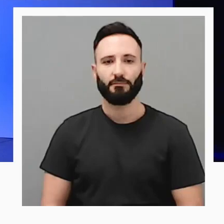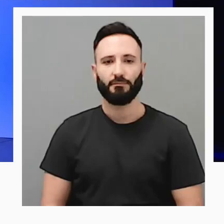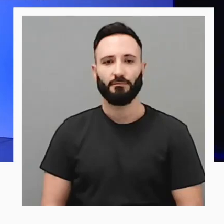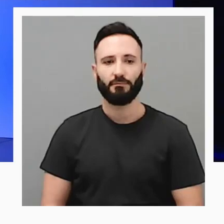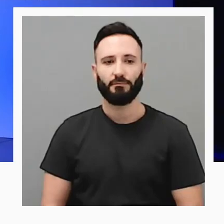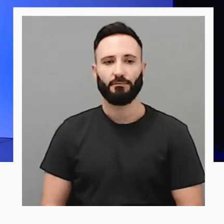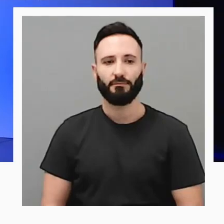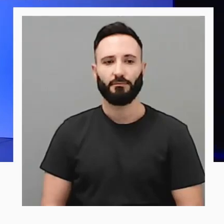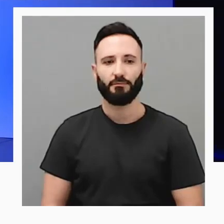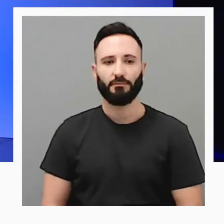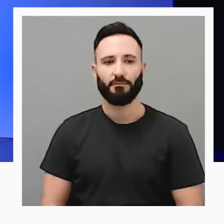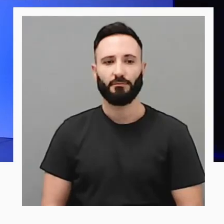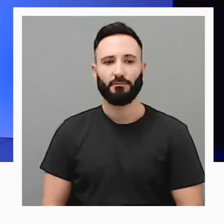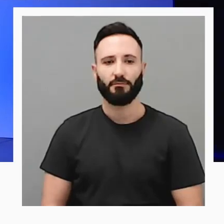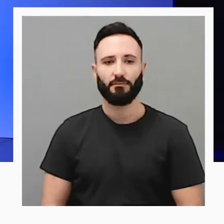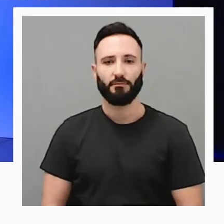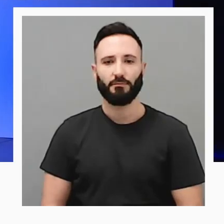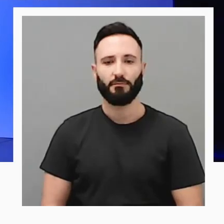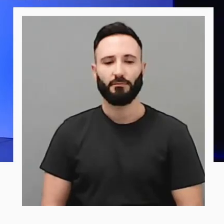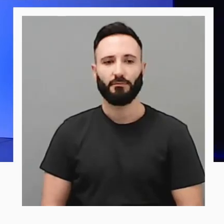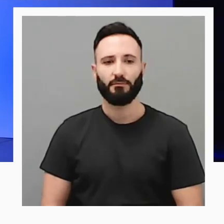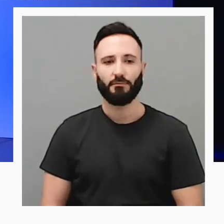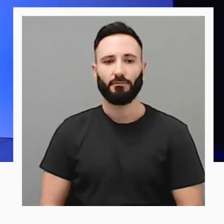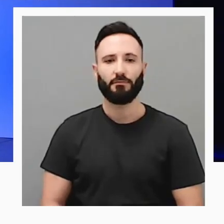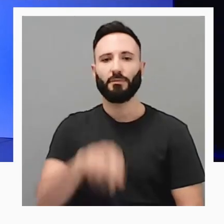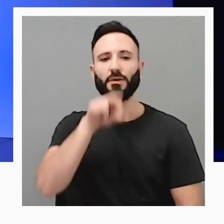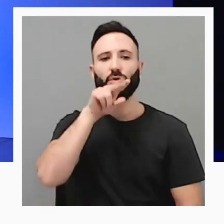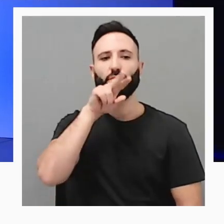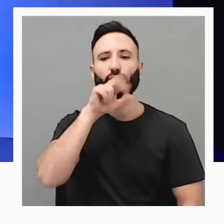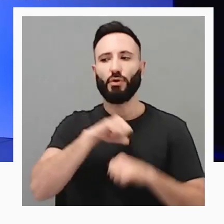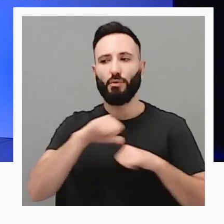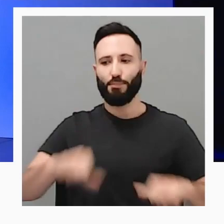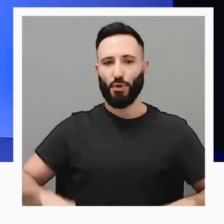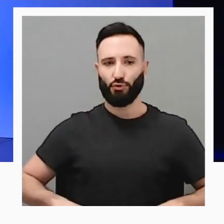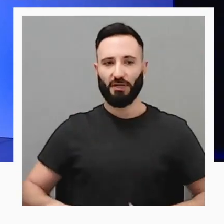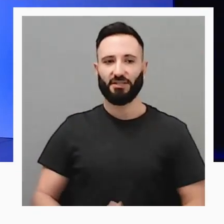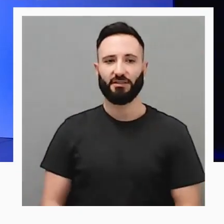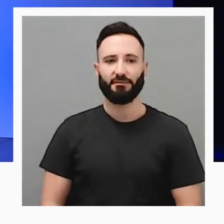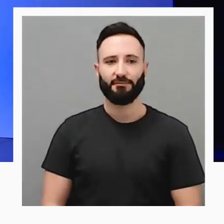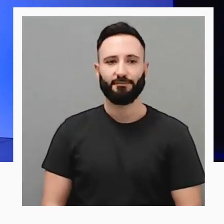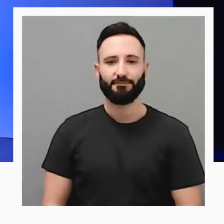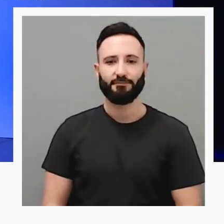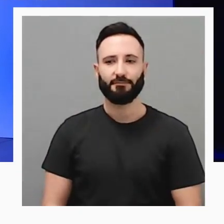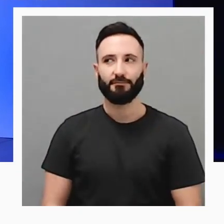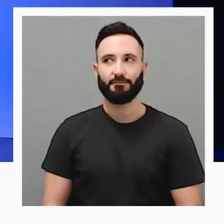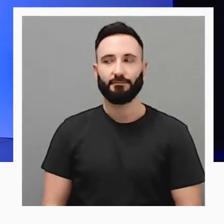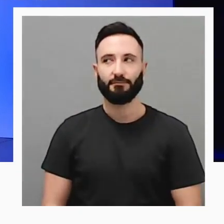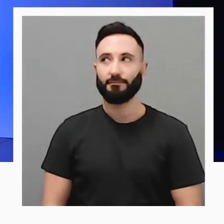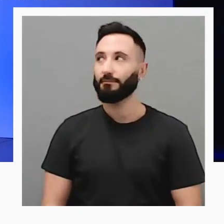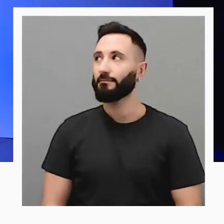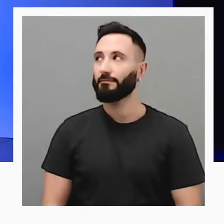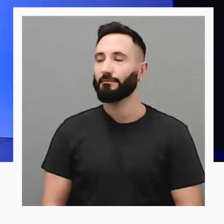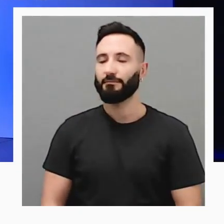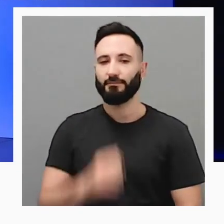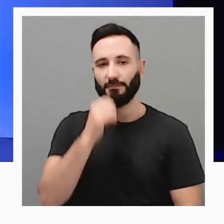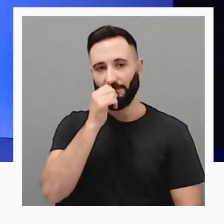Antes de começar, gostaria de começar por agradecer não só a presença de todos aqui, mas também o convite para participarmos nesta sessão.